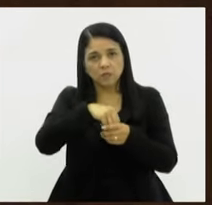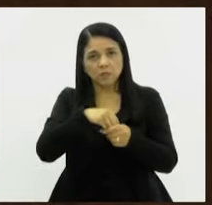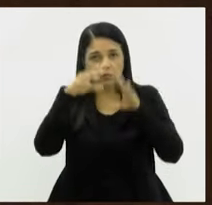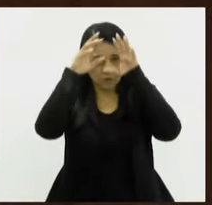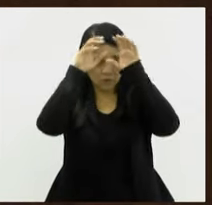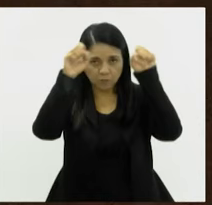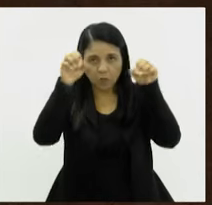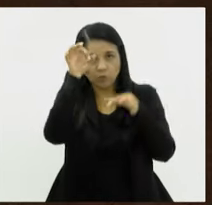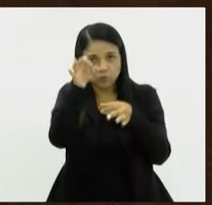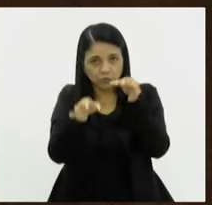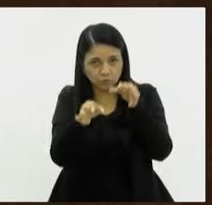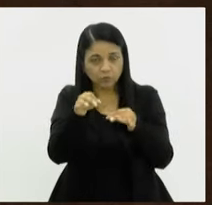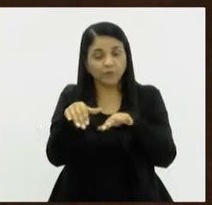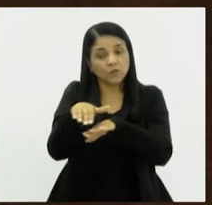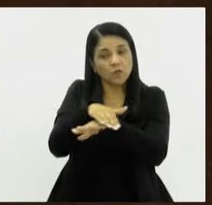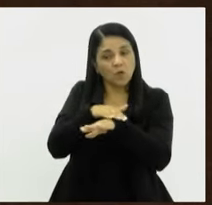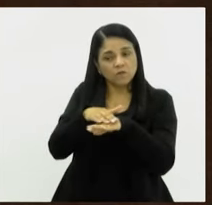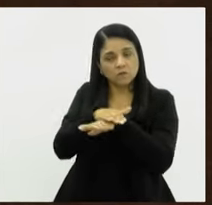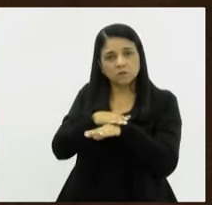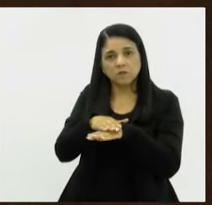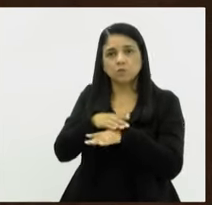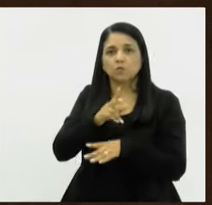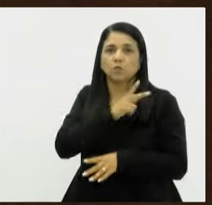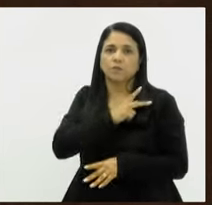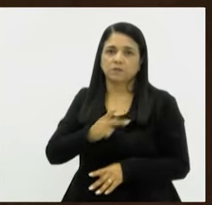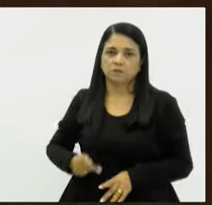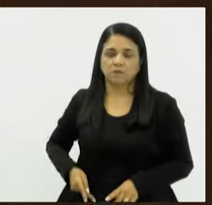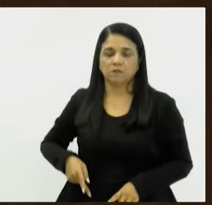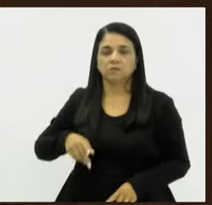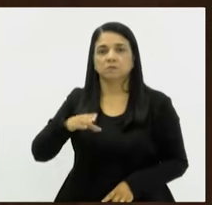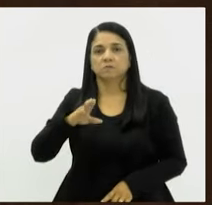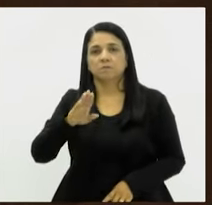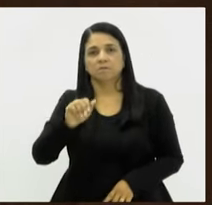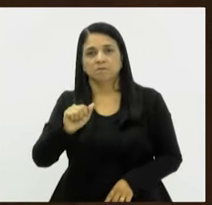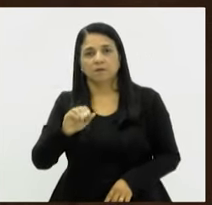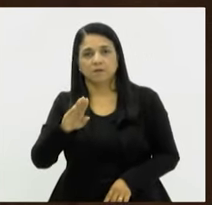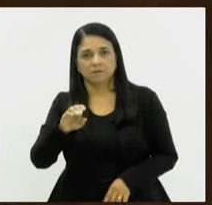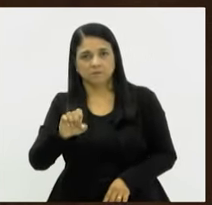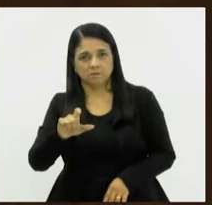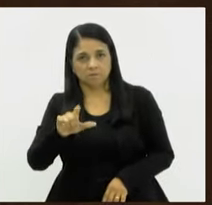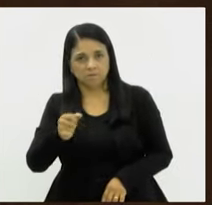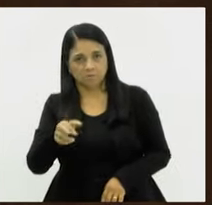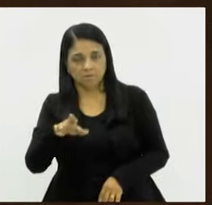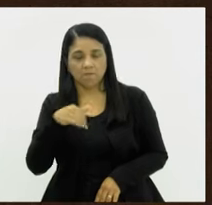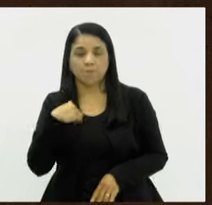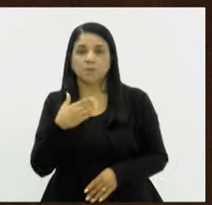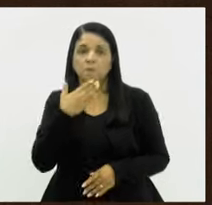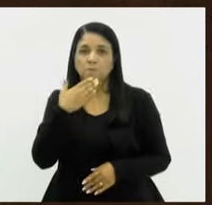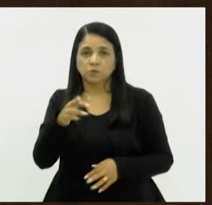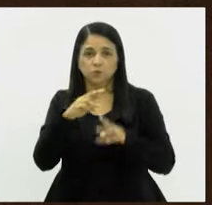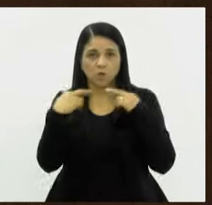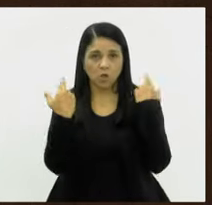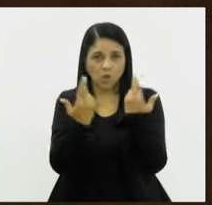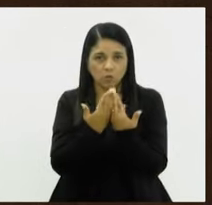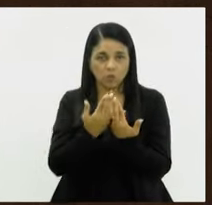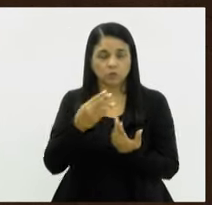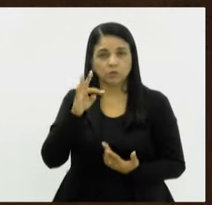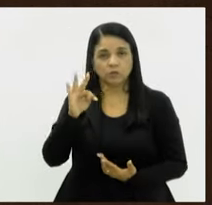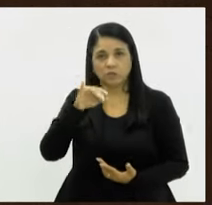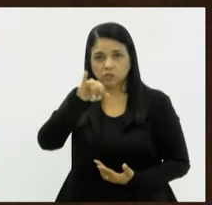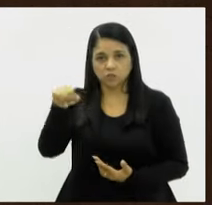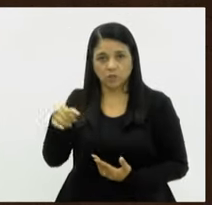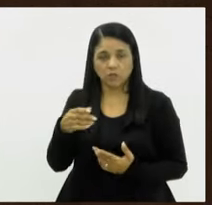Rodrigo Bacelar, que já prontamente solicitou uma reunião ao presidente do TJ,